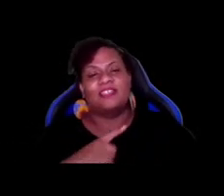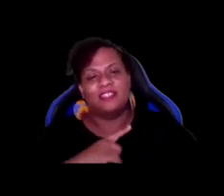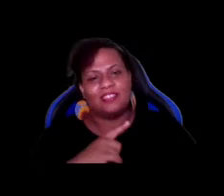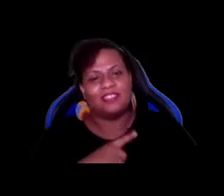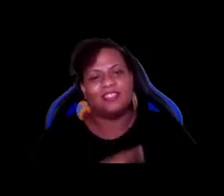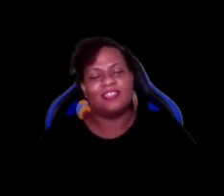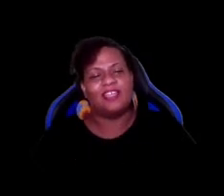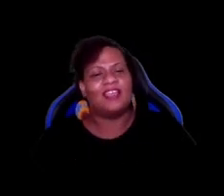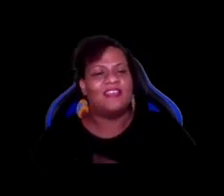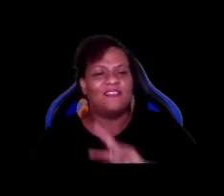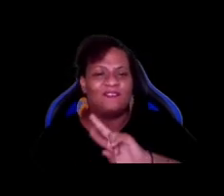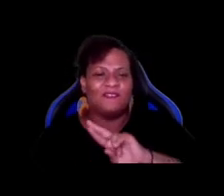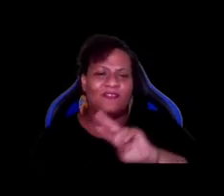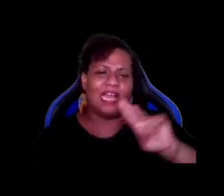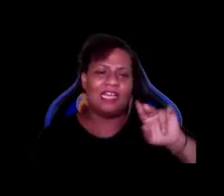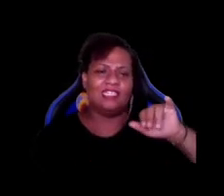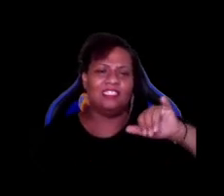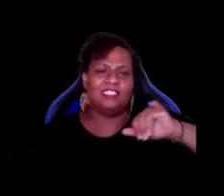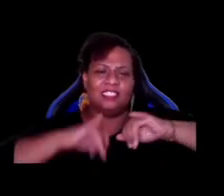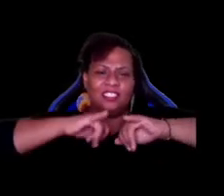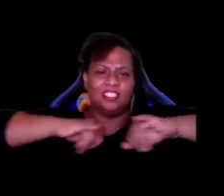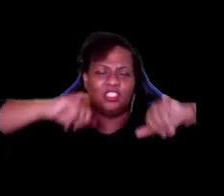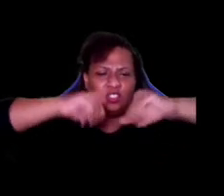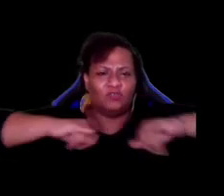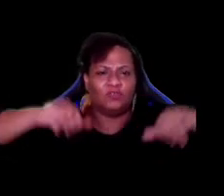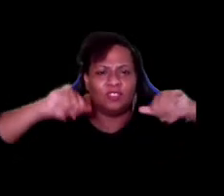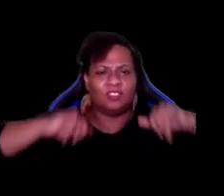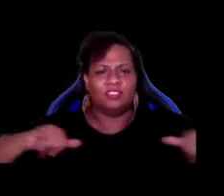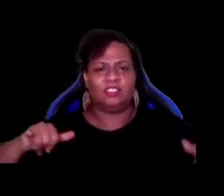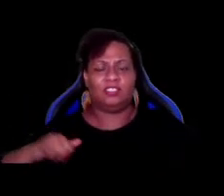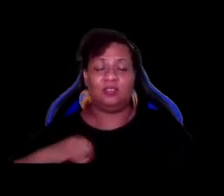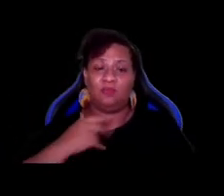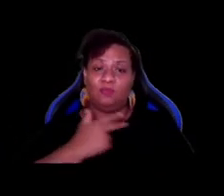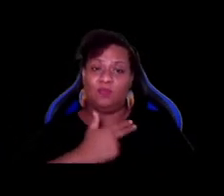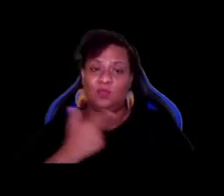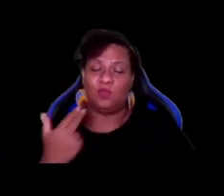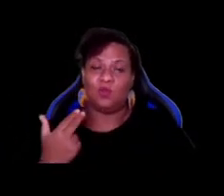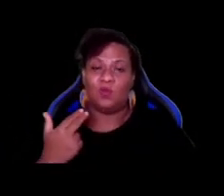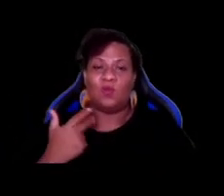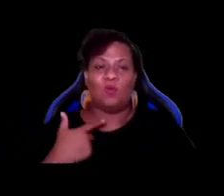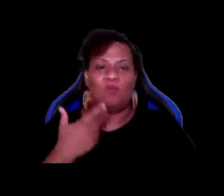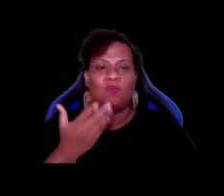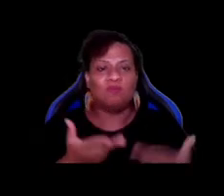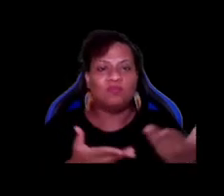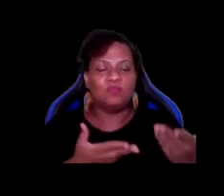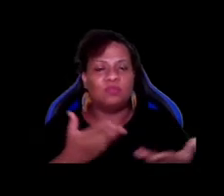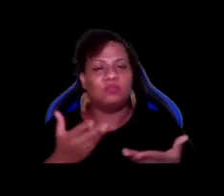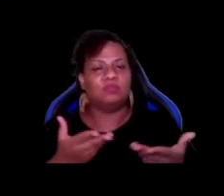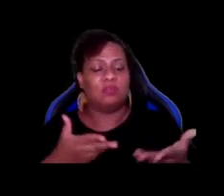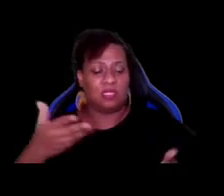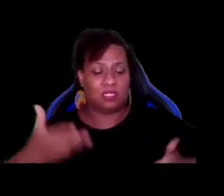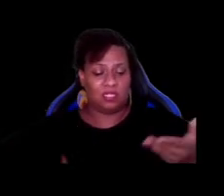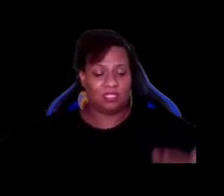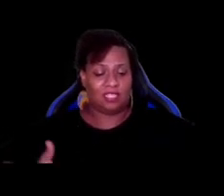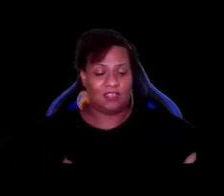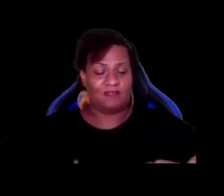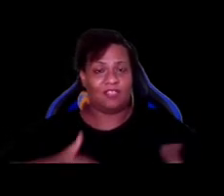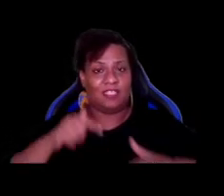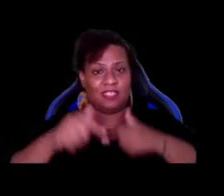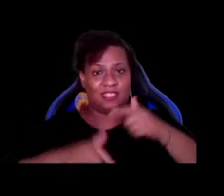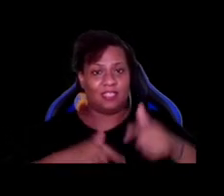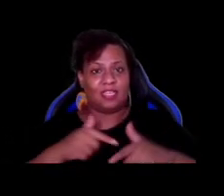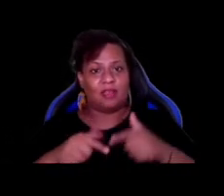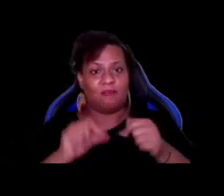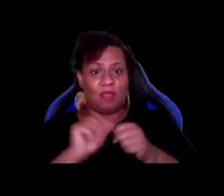tantas divulgações do meu nome, com tanto prestação do serviço que eu tenho trazido